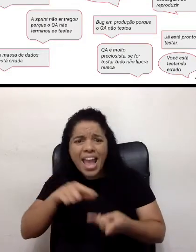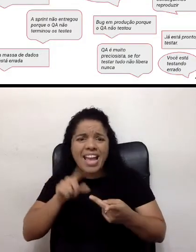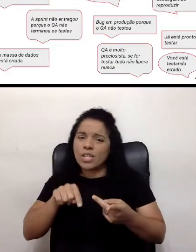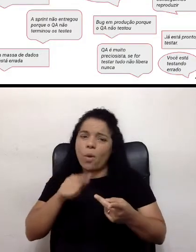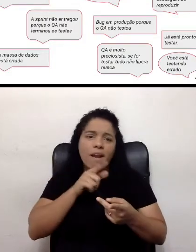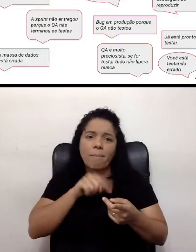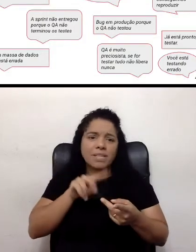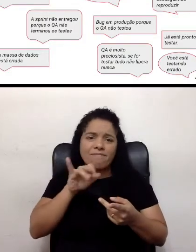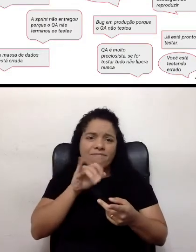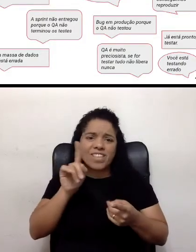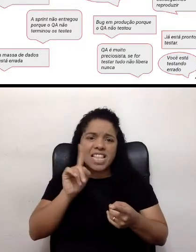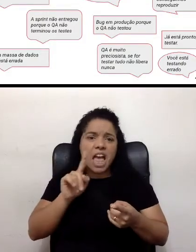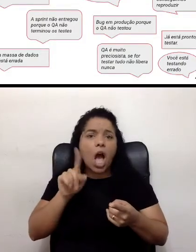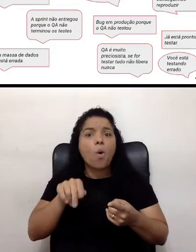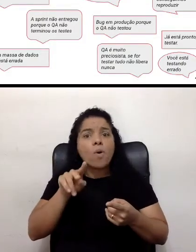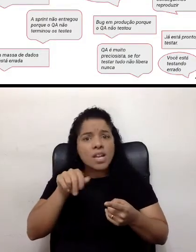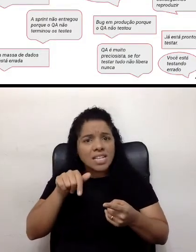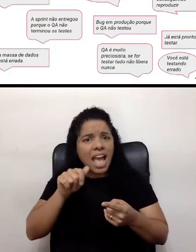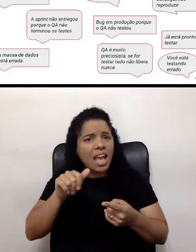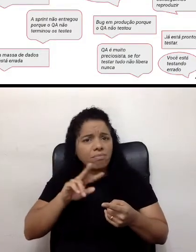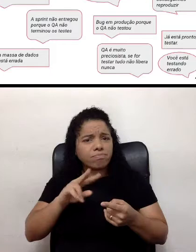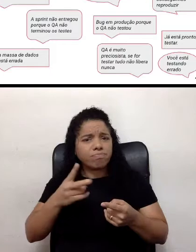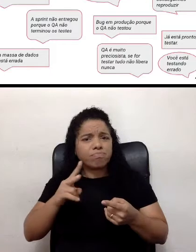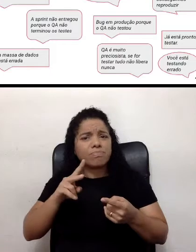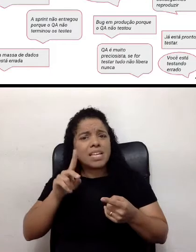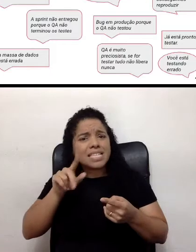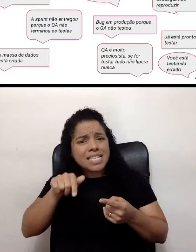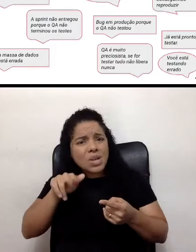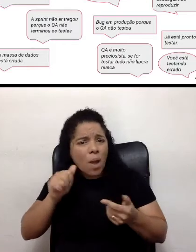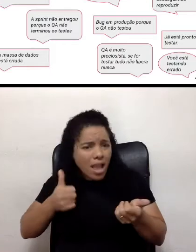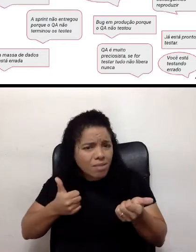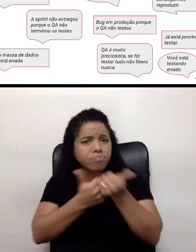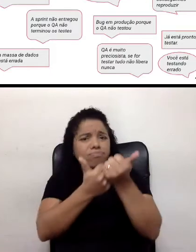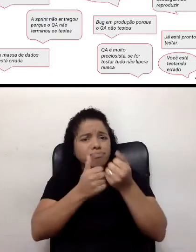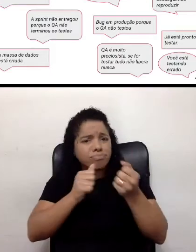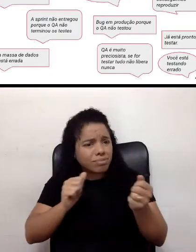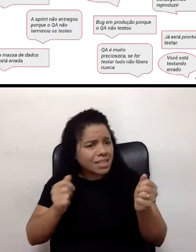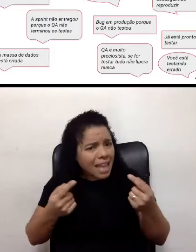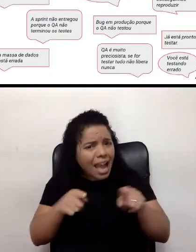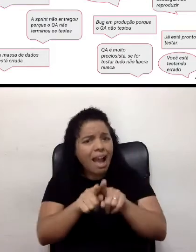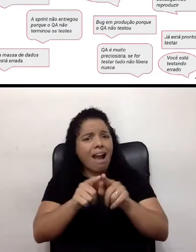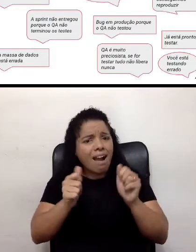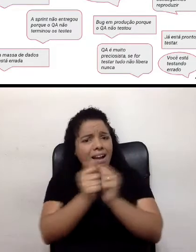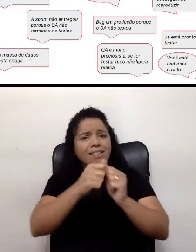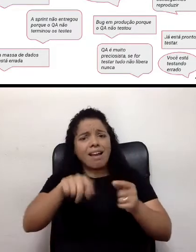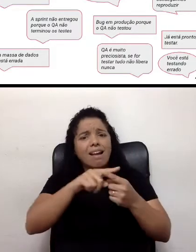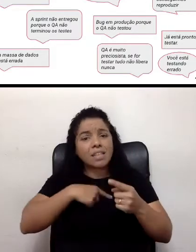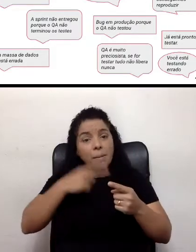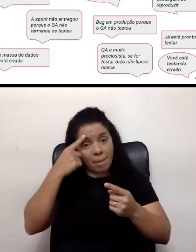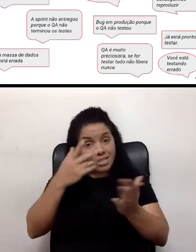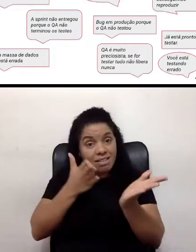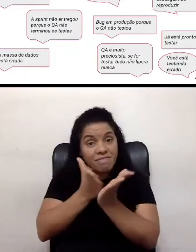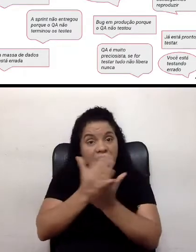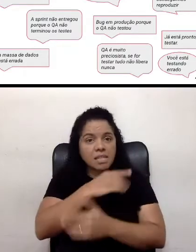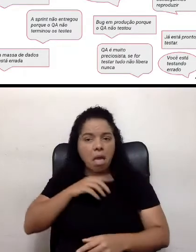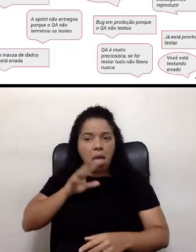vilão, o QA é para ser um aliado. Então, é muito desse viés de que é a pessoa que aponta